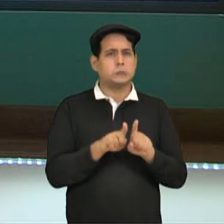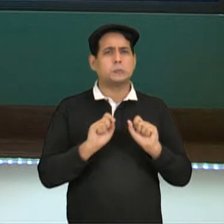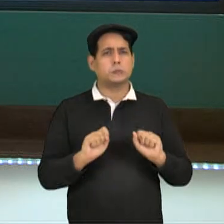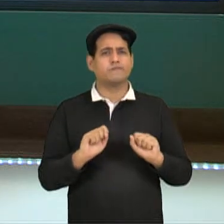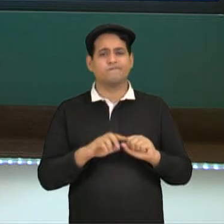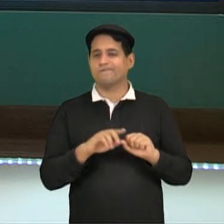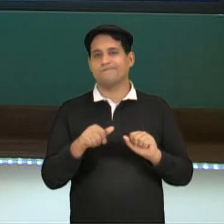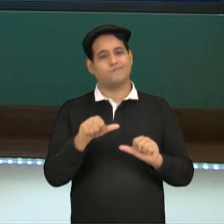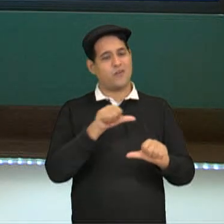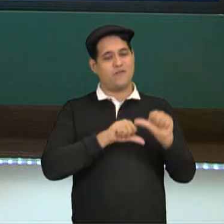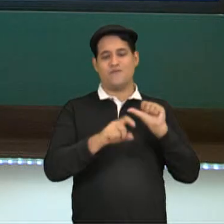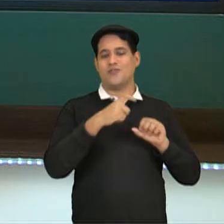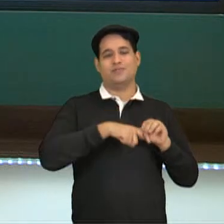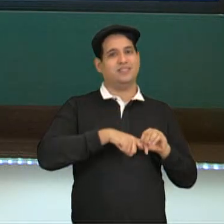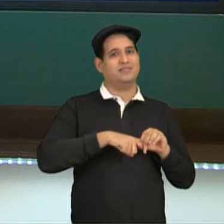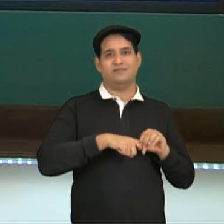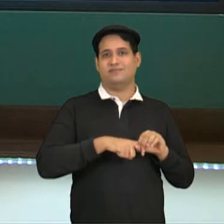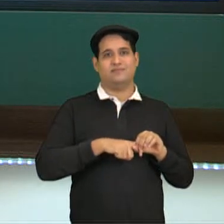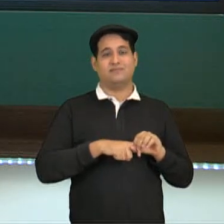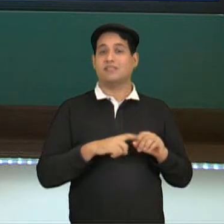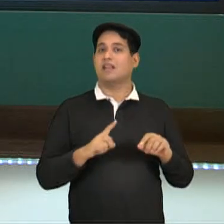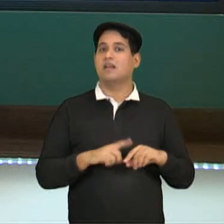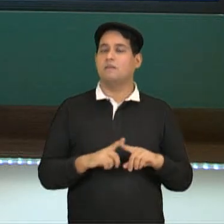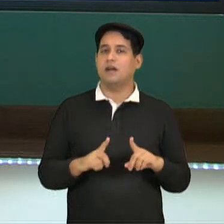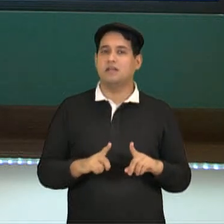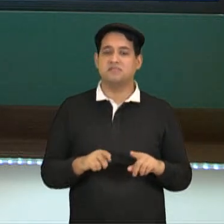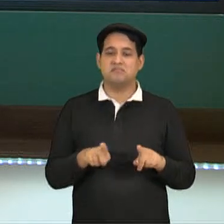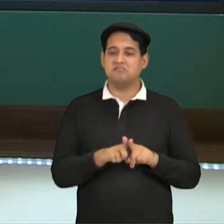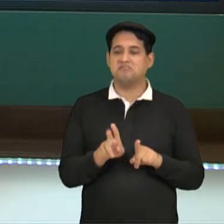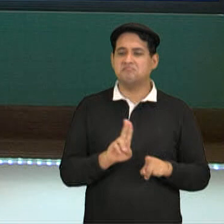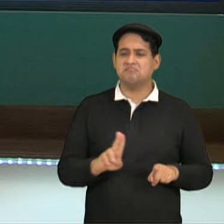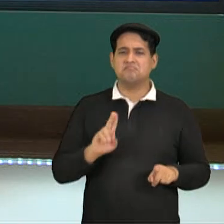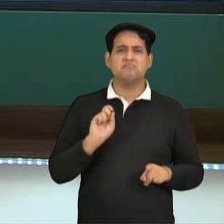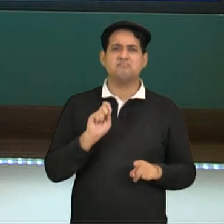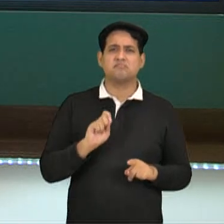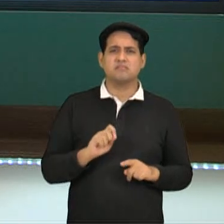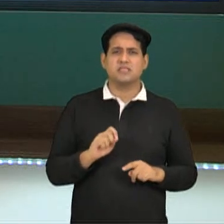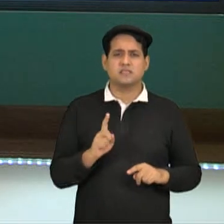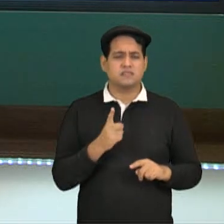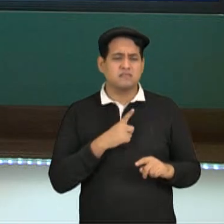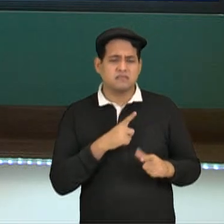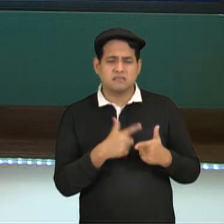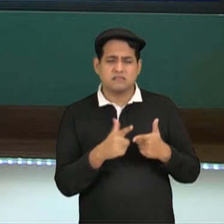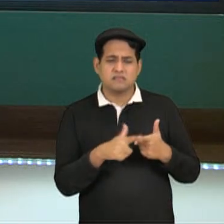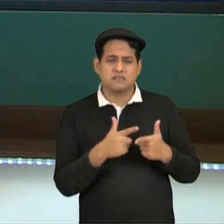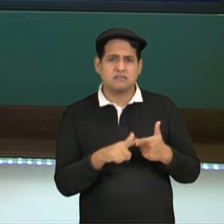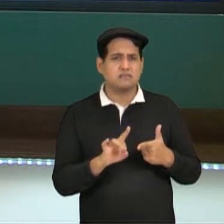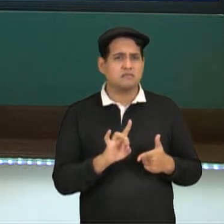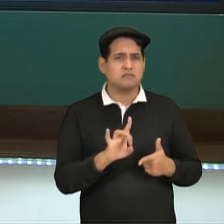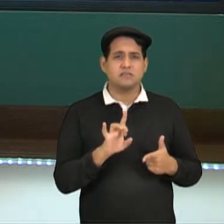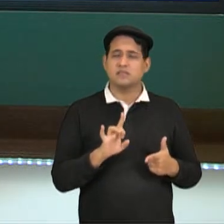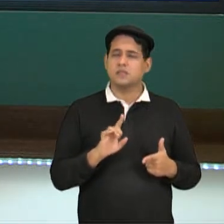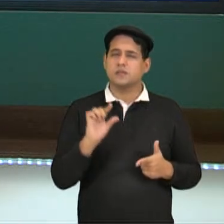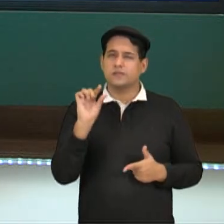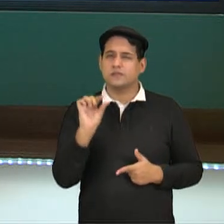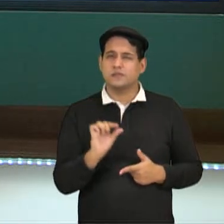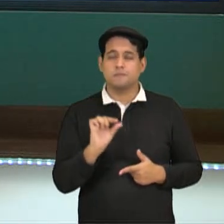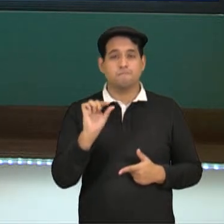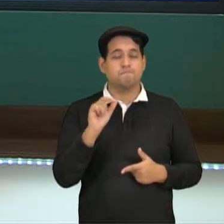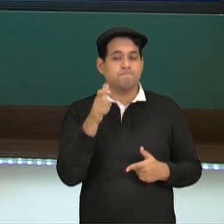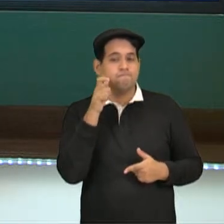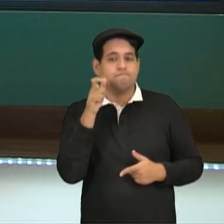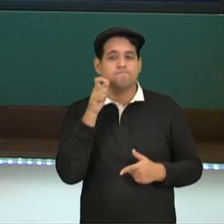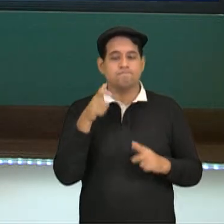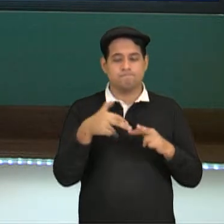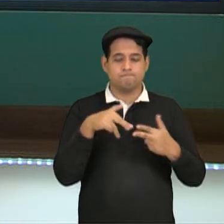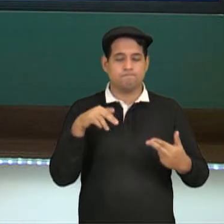ser irreversíveis, tá? E elas também não sabem ainda ao certo se a gente está afetando somente o pedaço de interesse